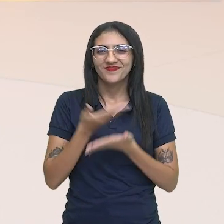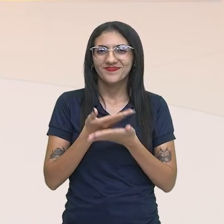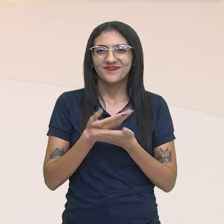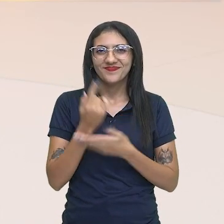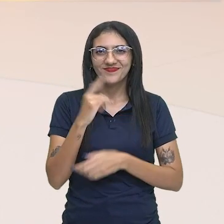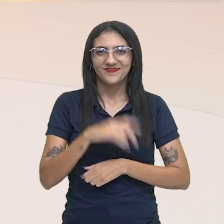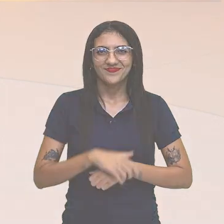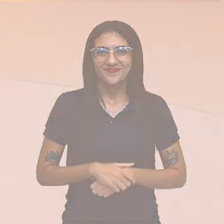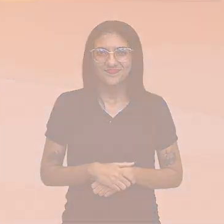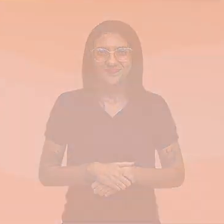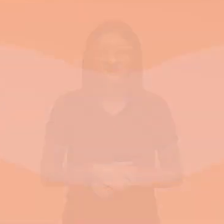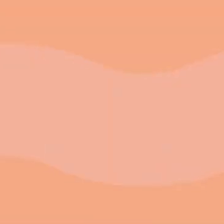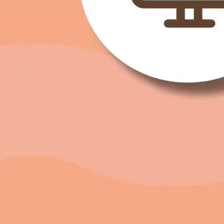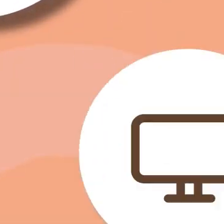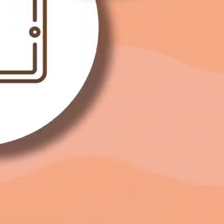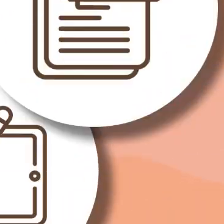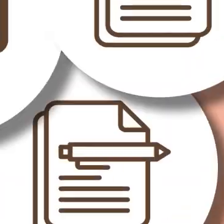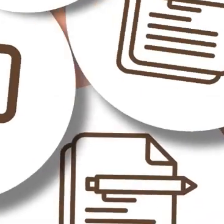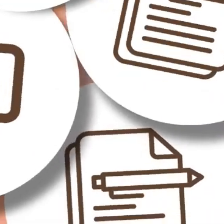de geografia.